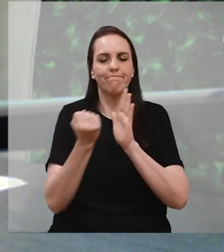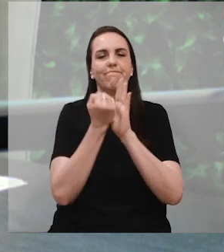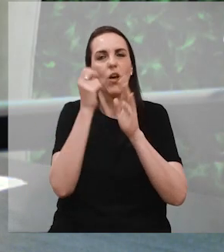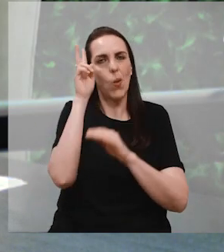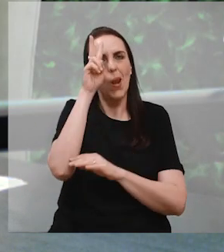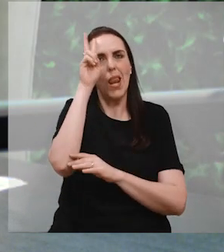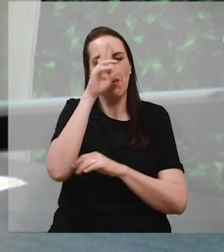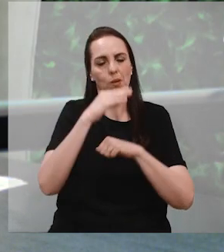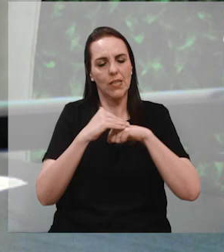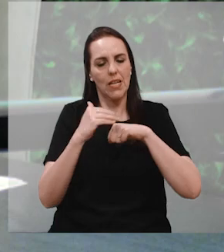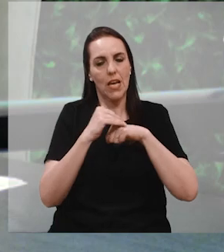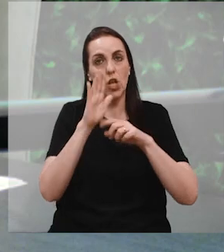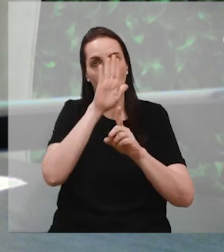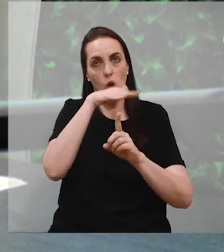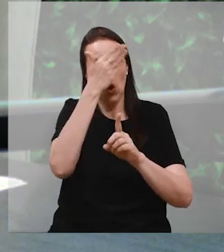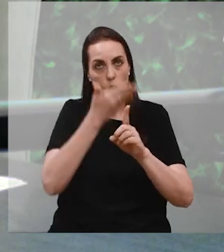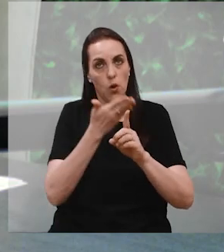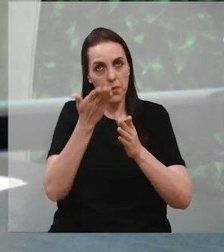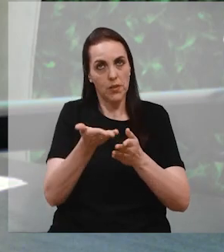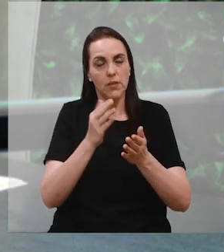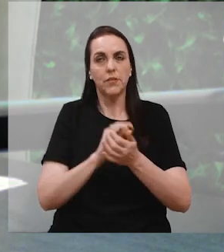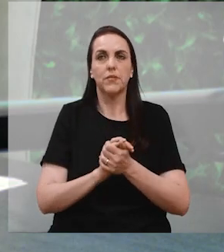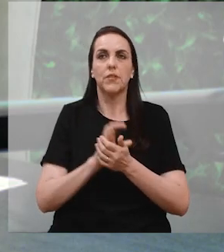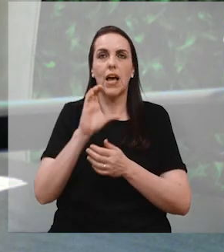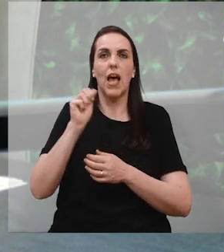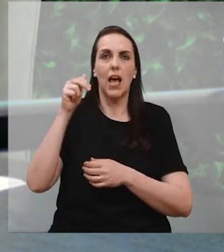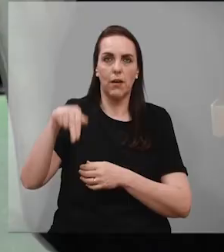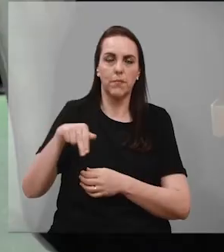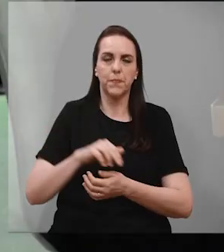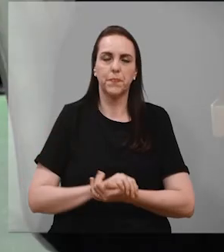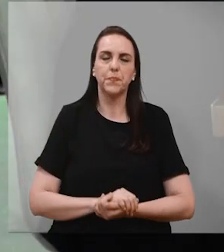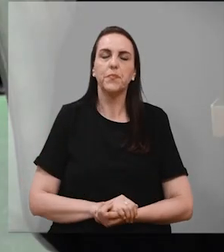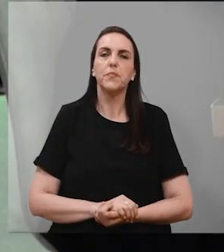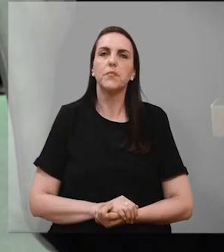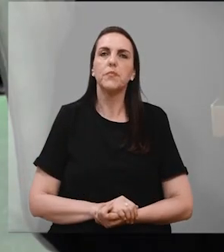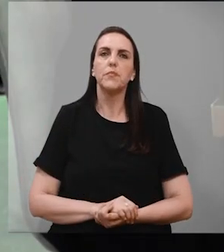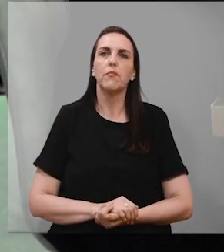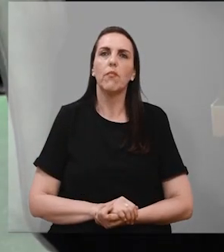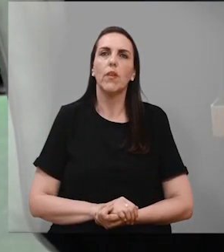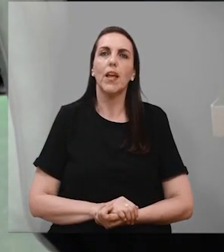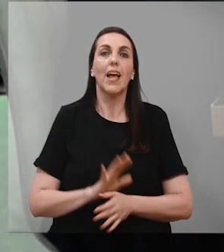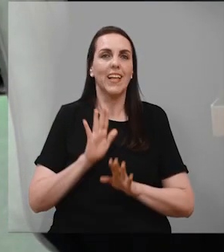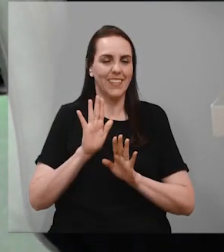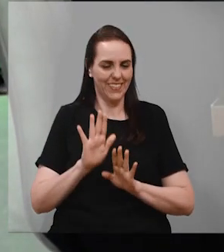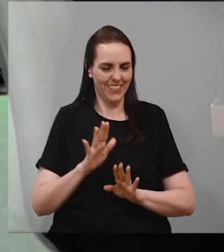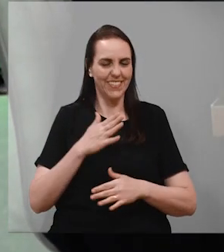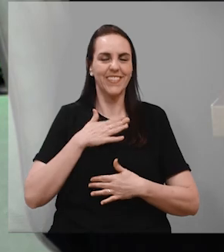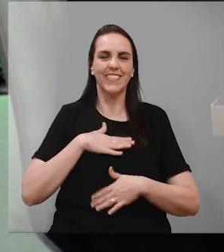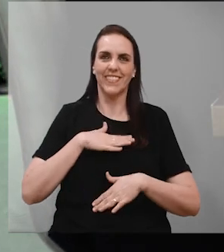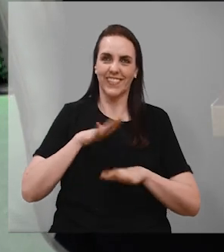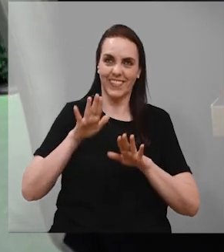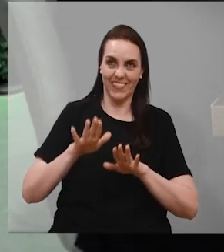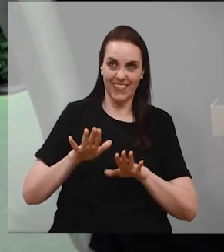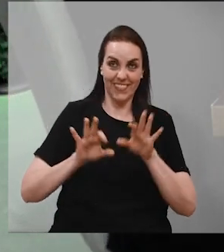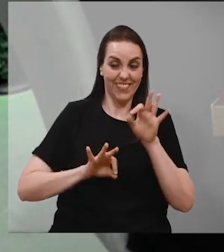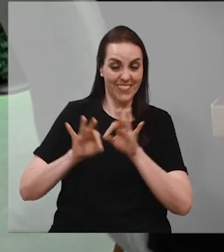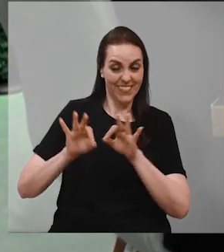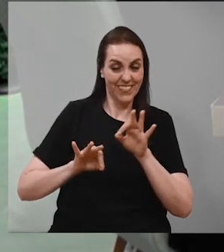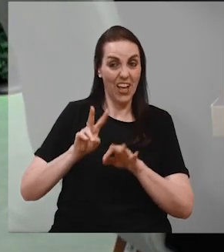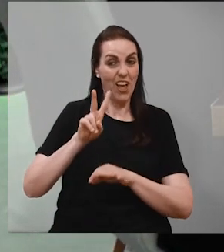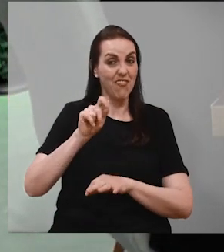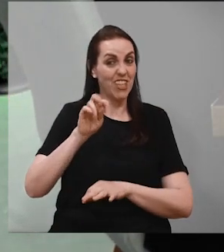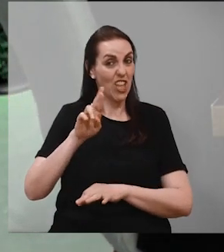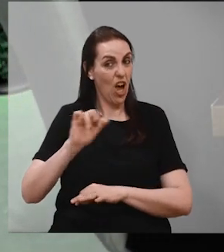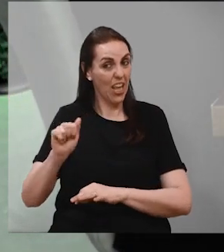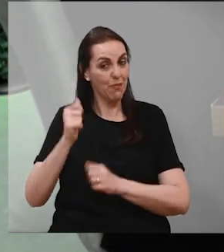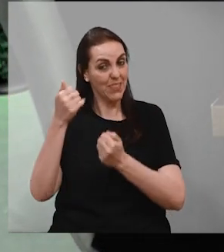Eu lembro desse com muito carinho, que foi essa homenagem que teve para o campo. Uhum. Eu também tenho. Vamos ir pela ordem. Vivi, conta pra gente, senão a Vitória